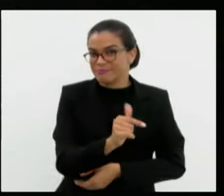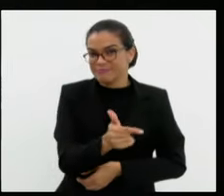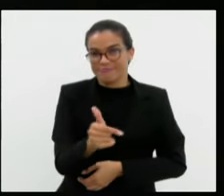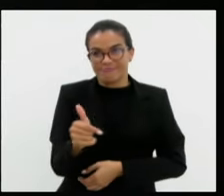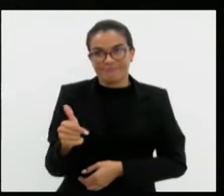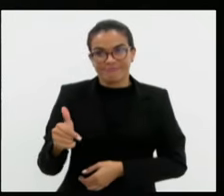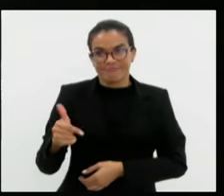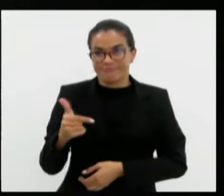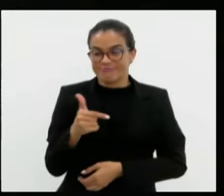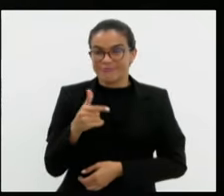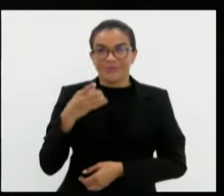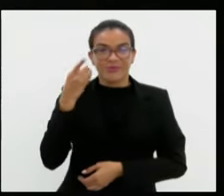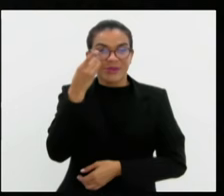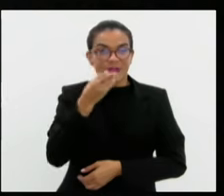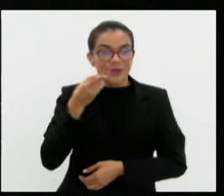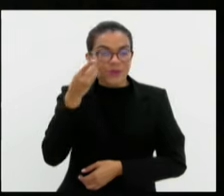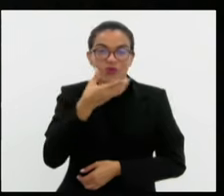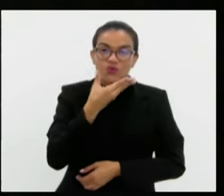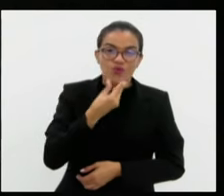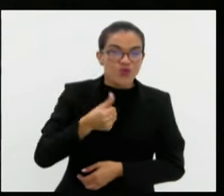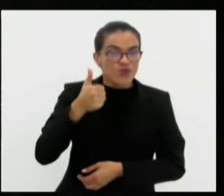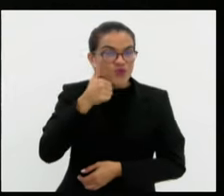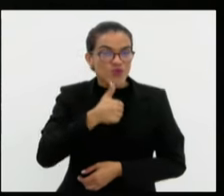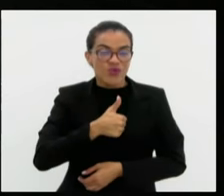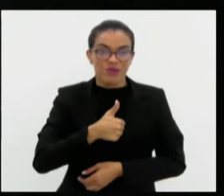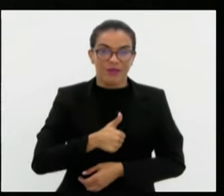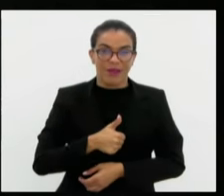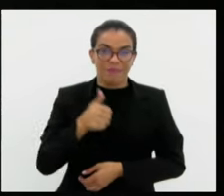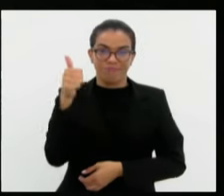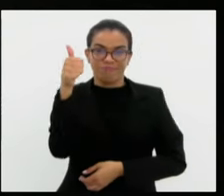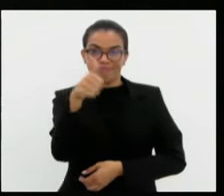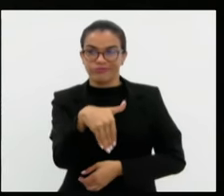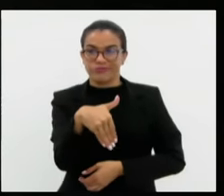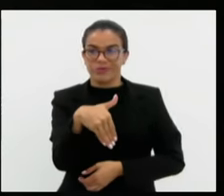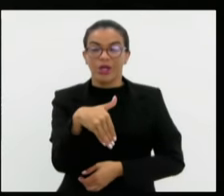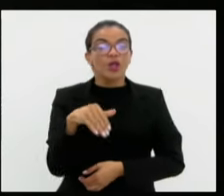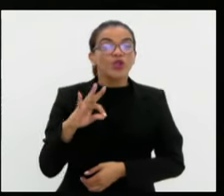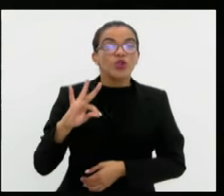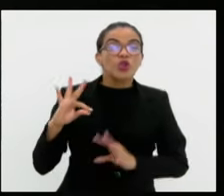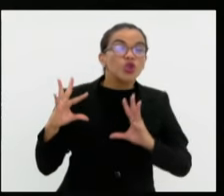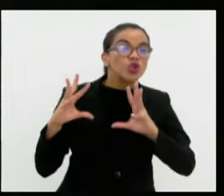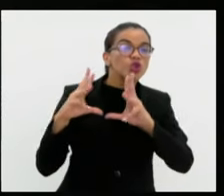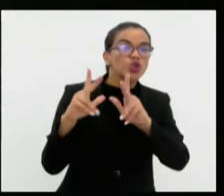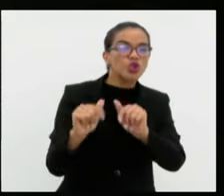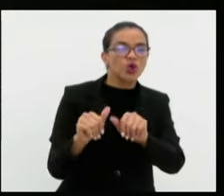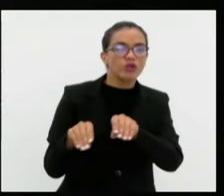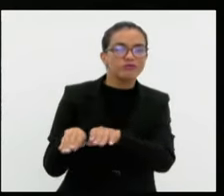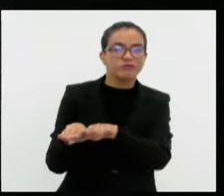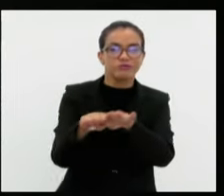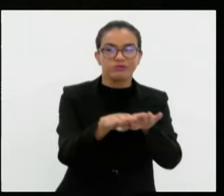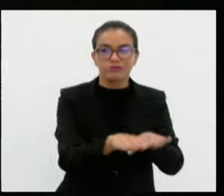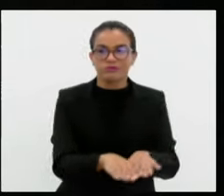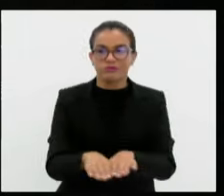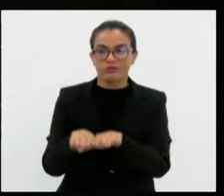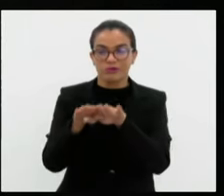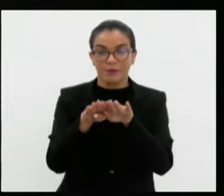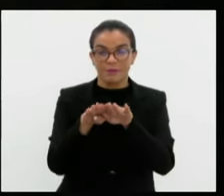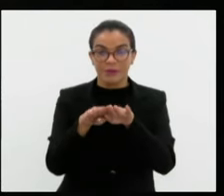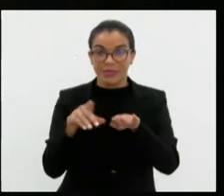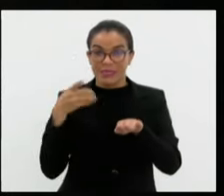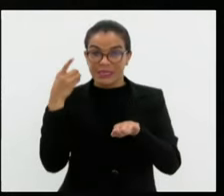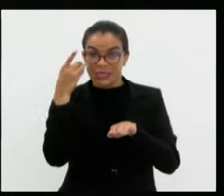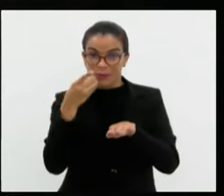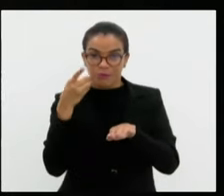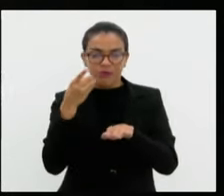existe deputado e deputada de segunda categoria. Todos os deputados são iguais. Todos os deputados